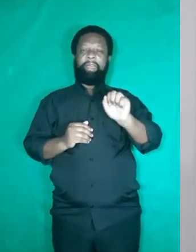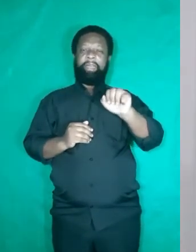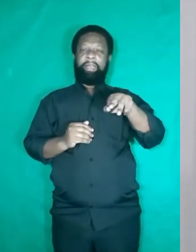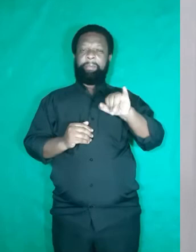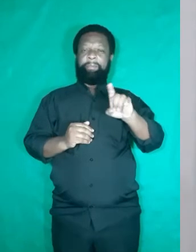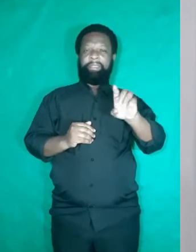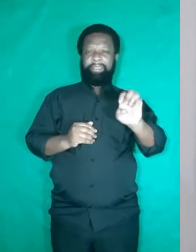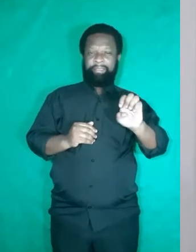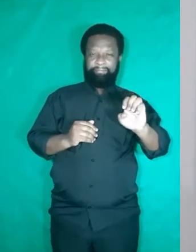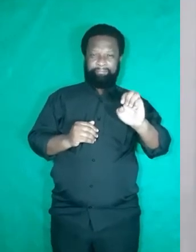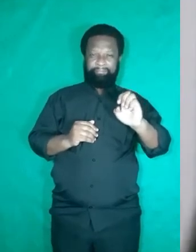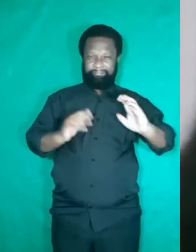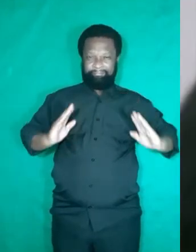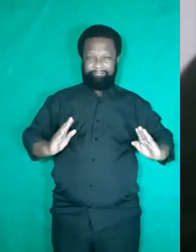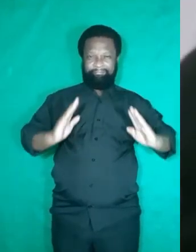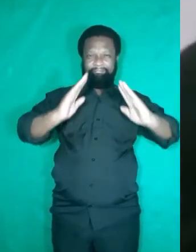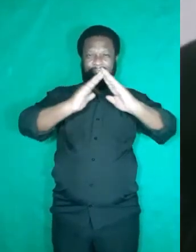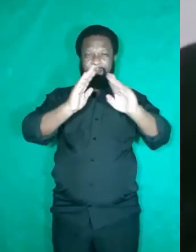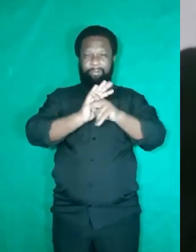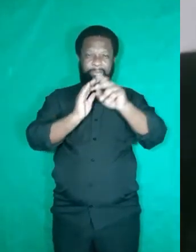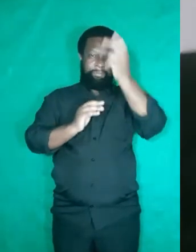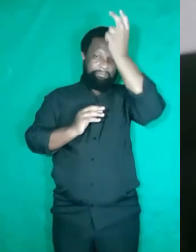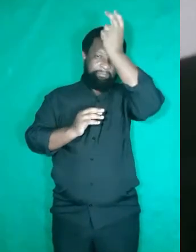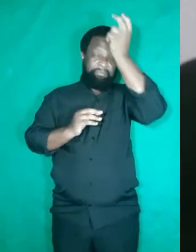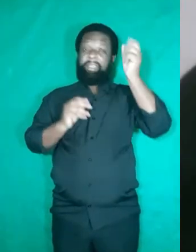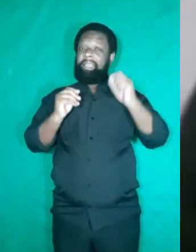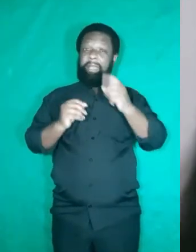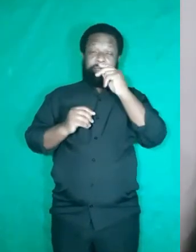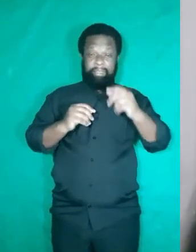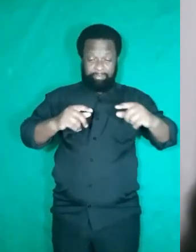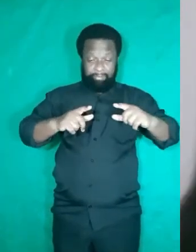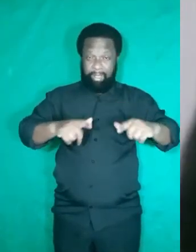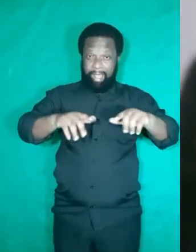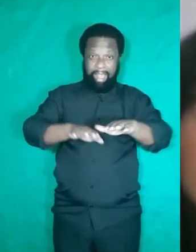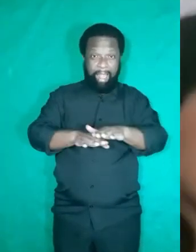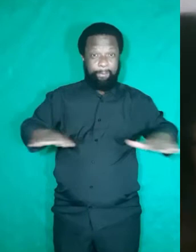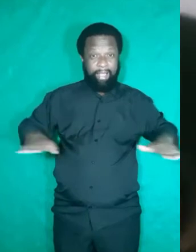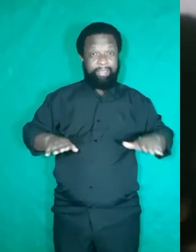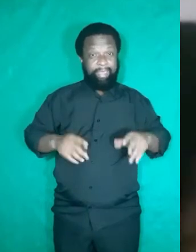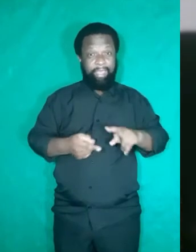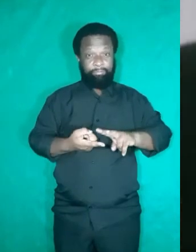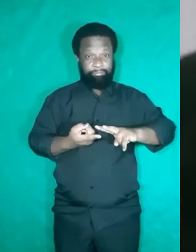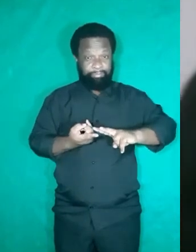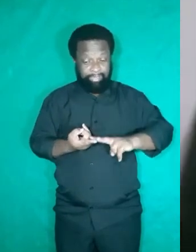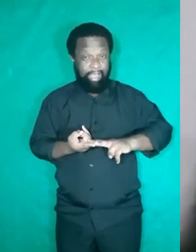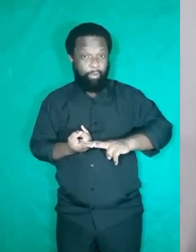de triângulo. Então essa geometria ela é conhecida como